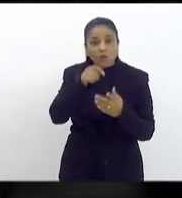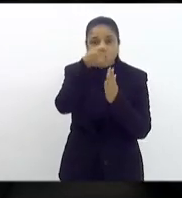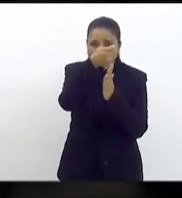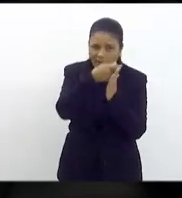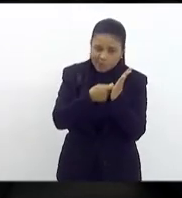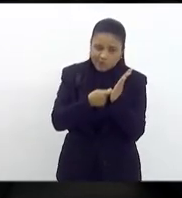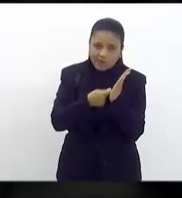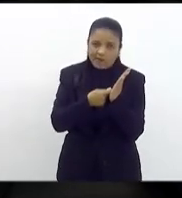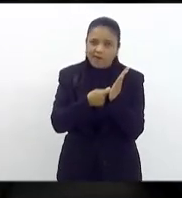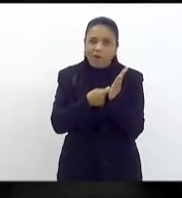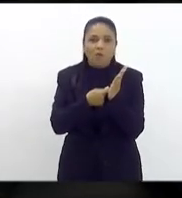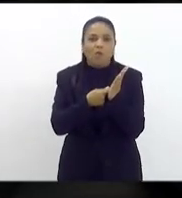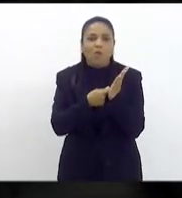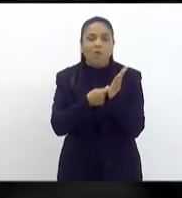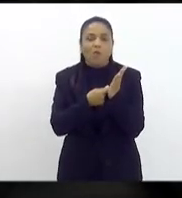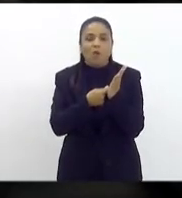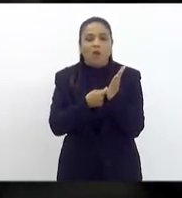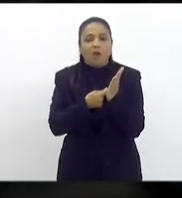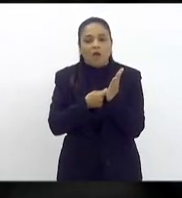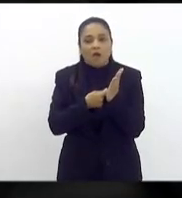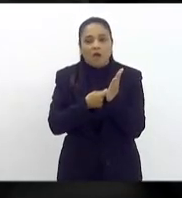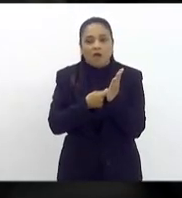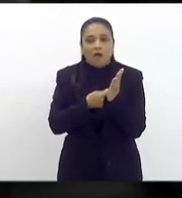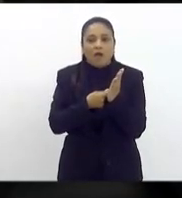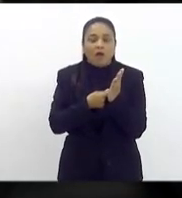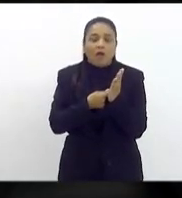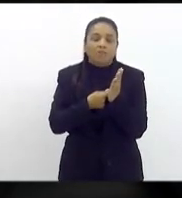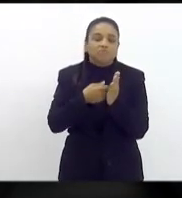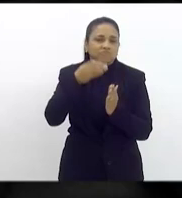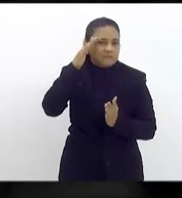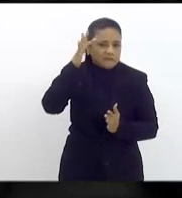isso não... Já em que pese